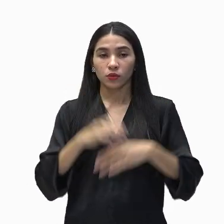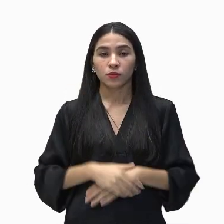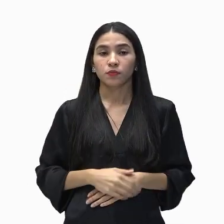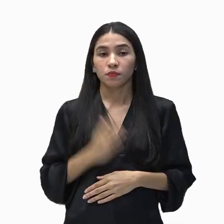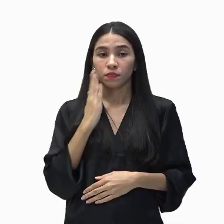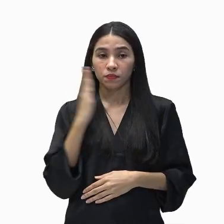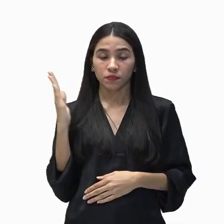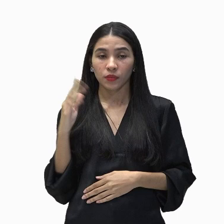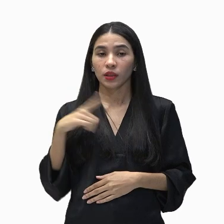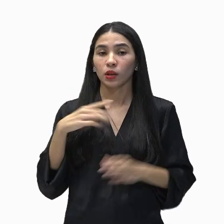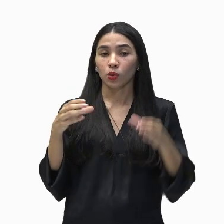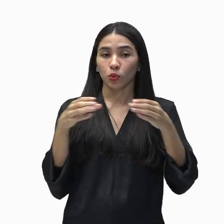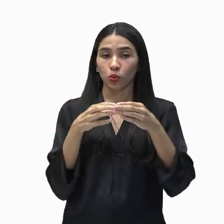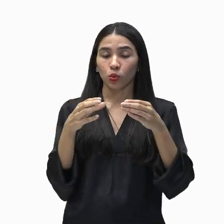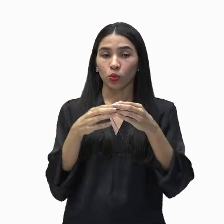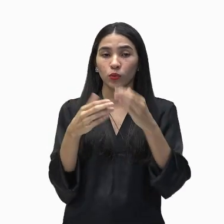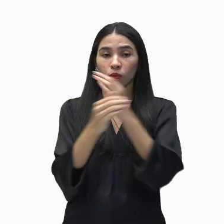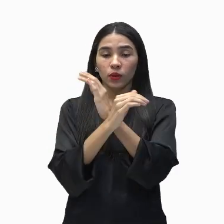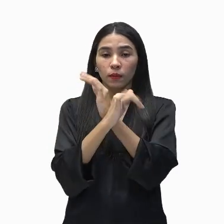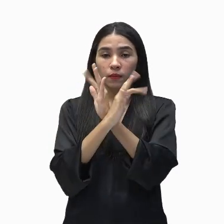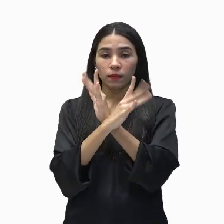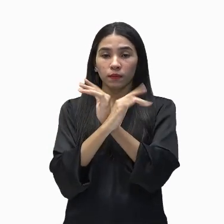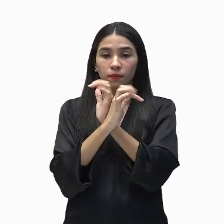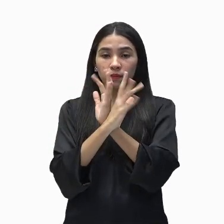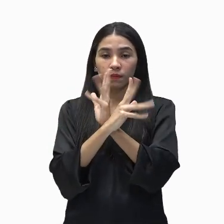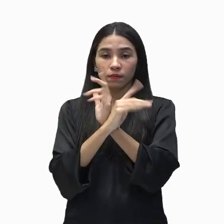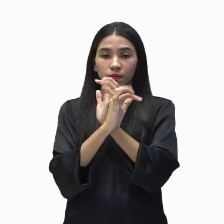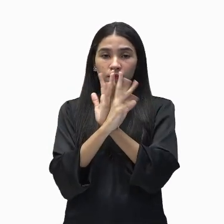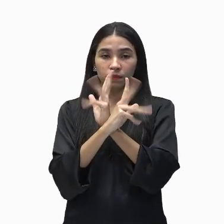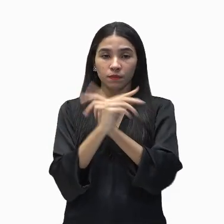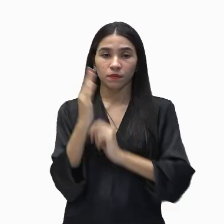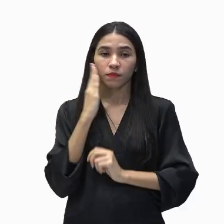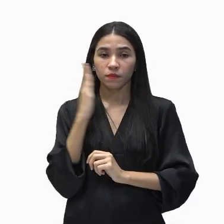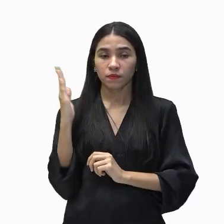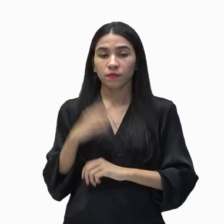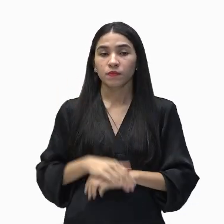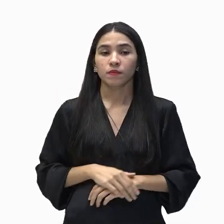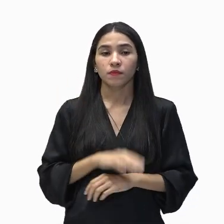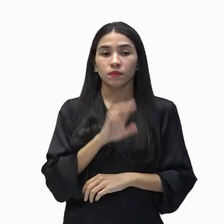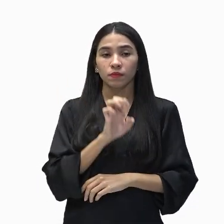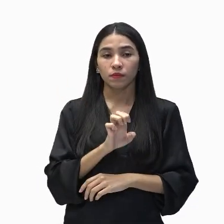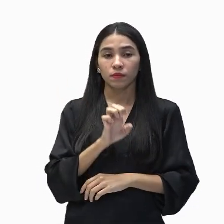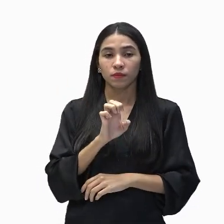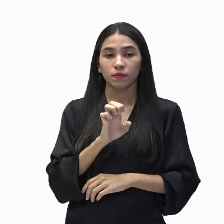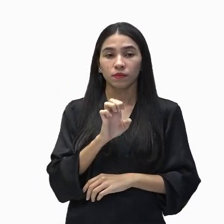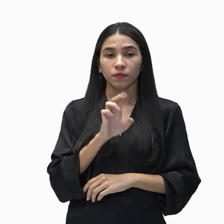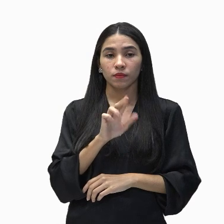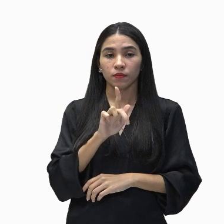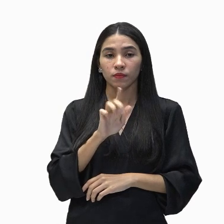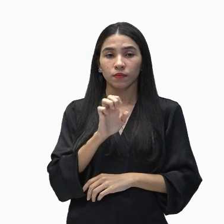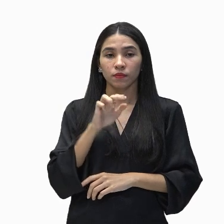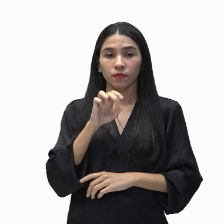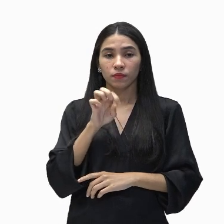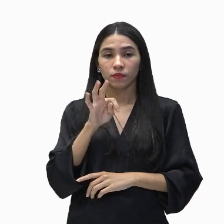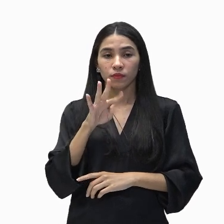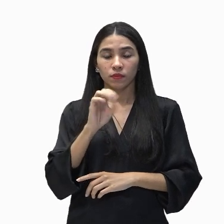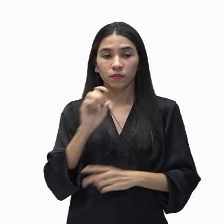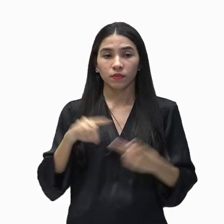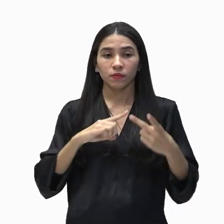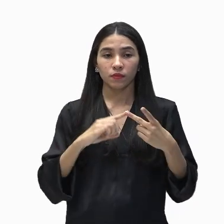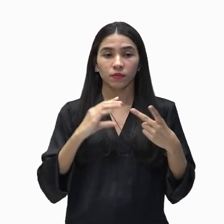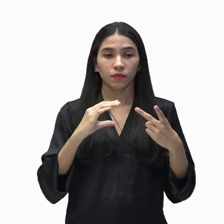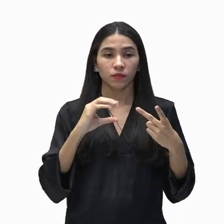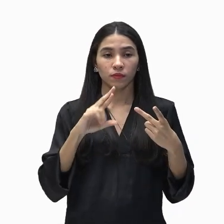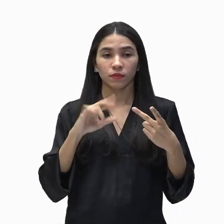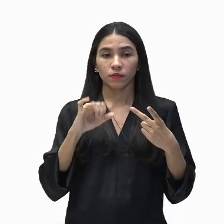o grupo das algas, que são os autótrofos, que são subdivididos em euglenófitas, crisófitas, dinófitas, que